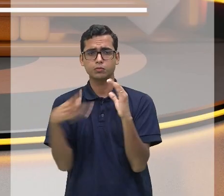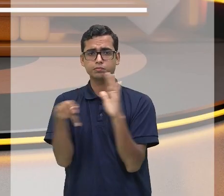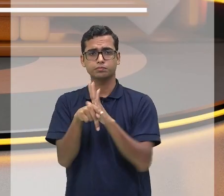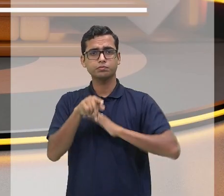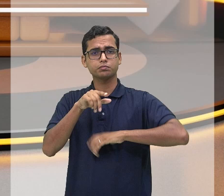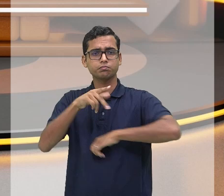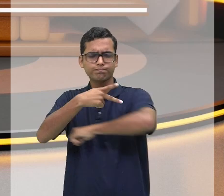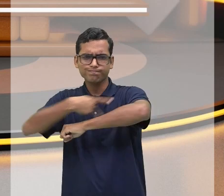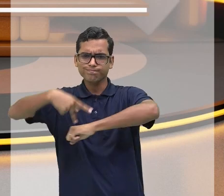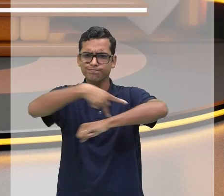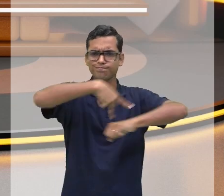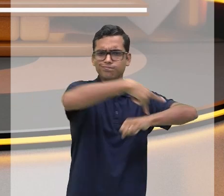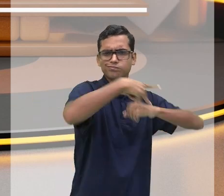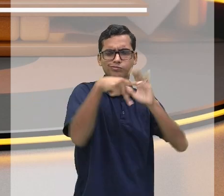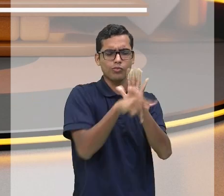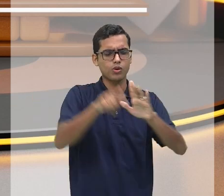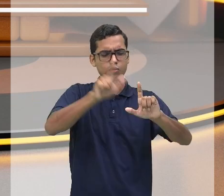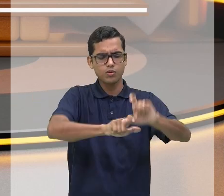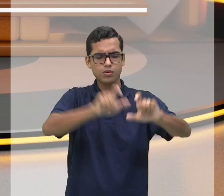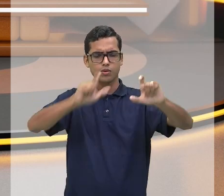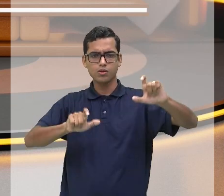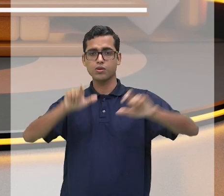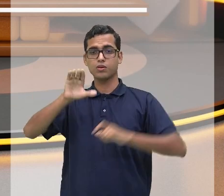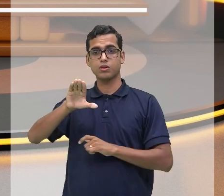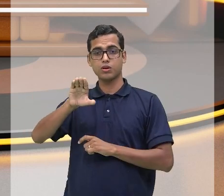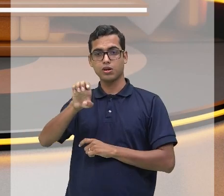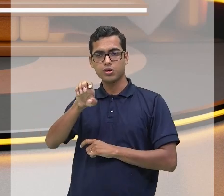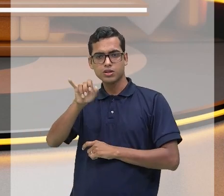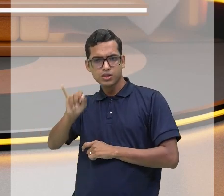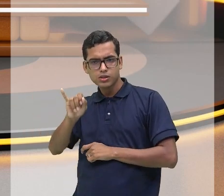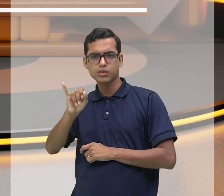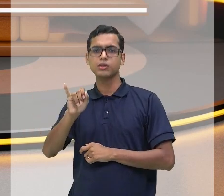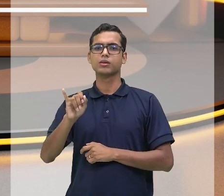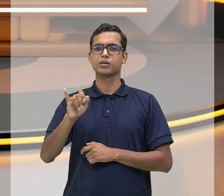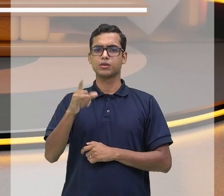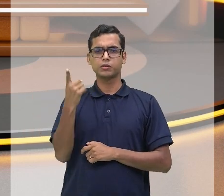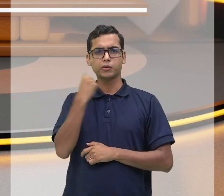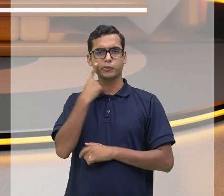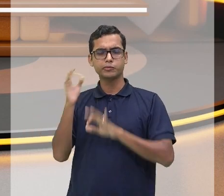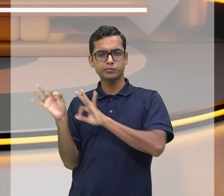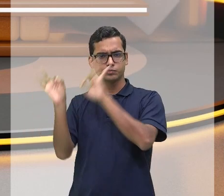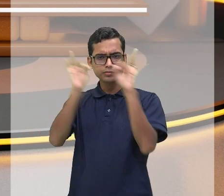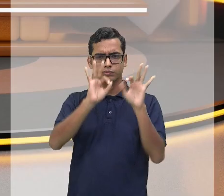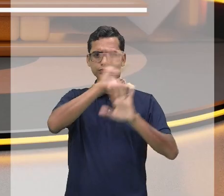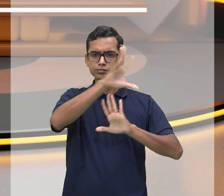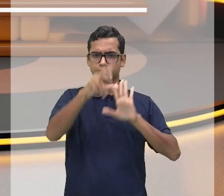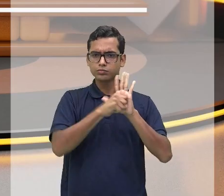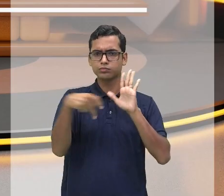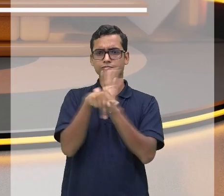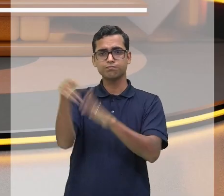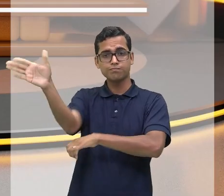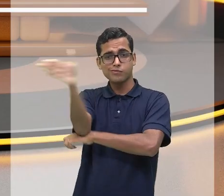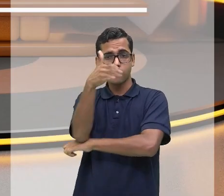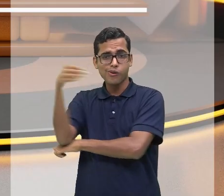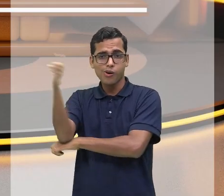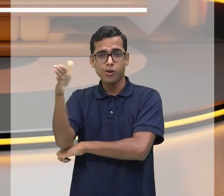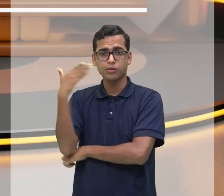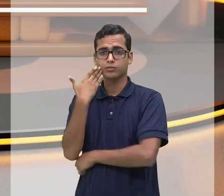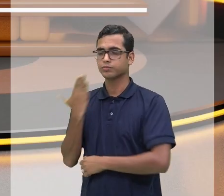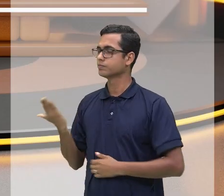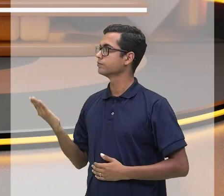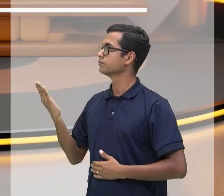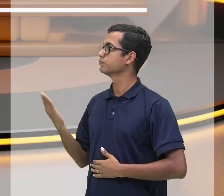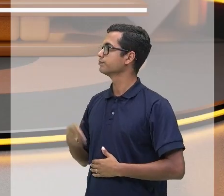Estados Independentes, a CEI, que a gente já pode observar, né, a bandeira, né, que acaba aí